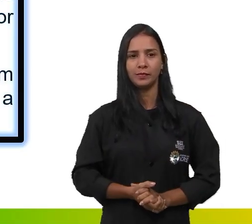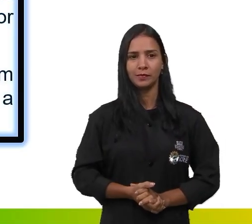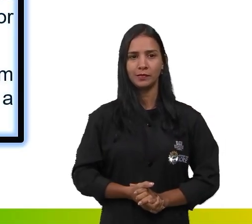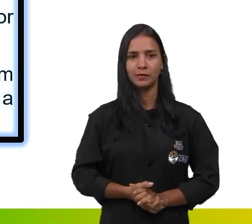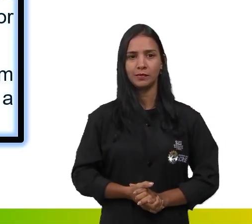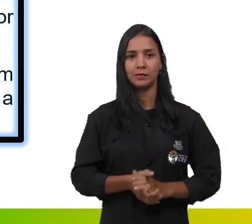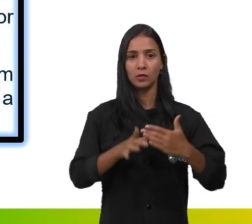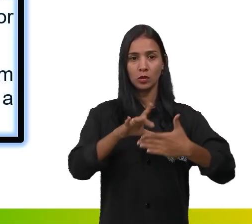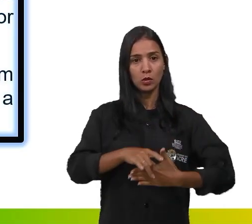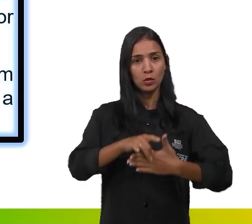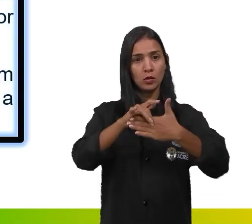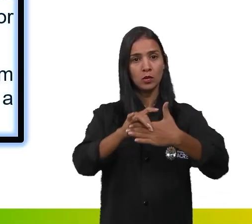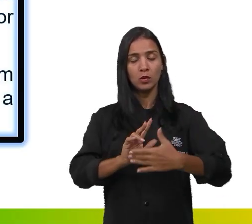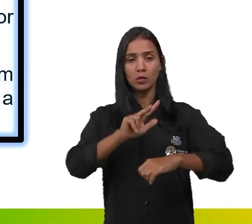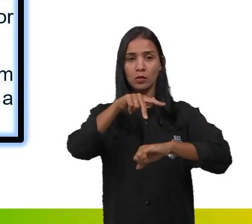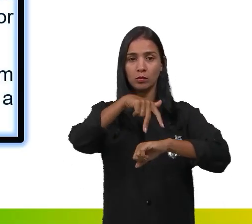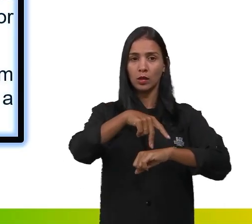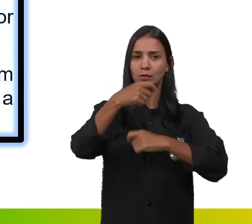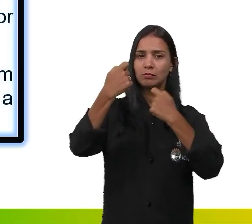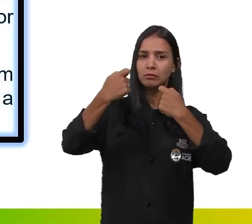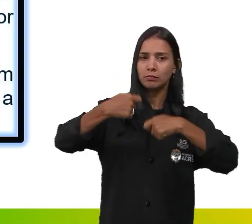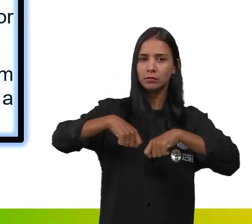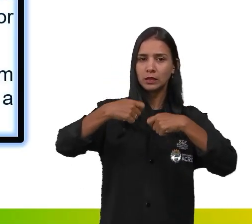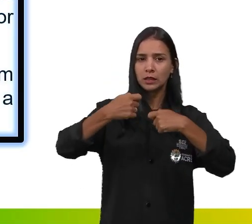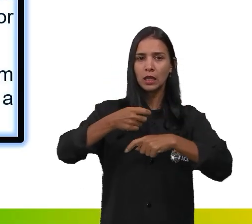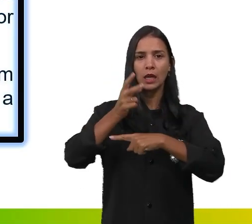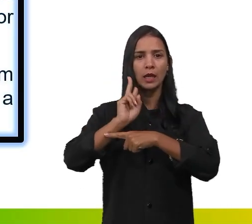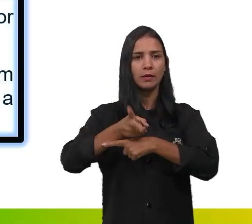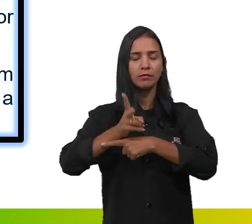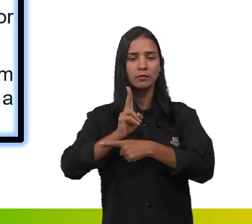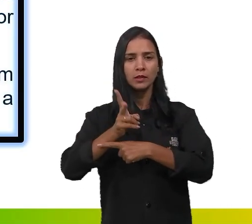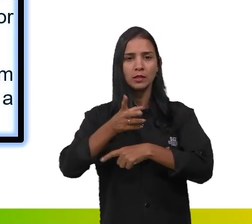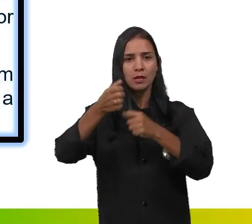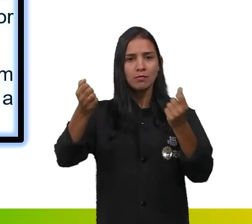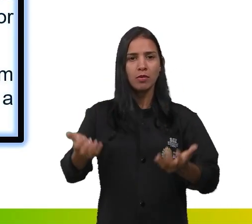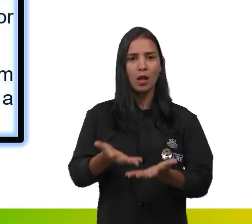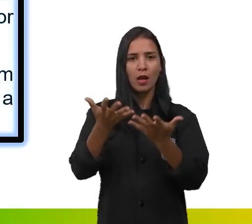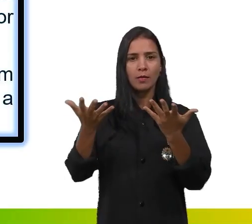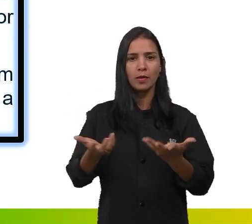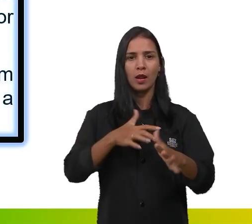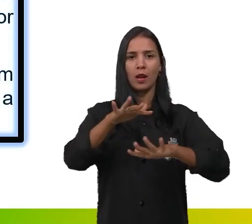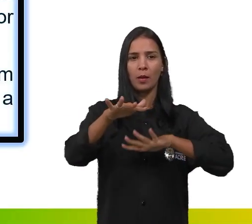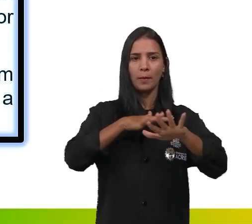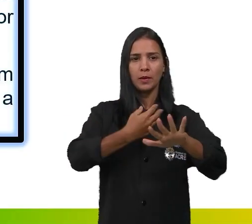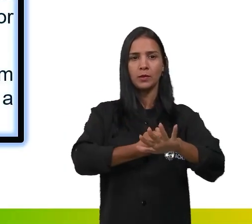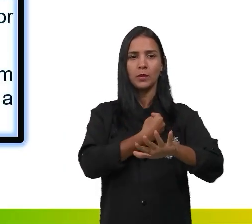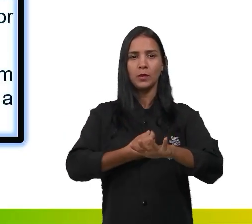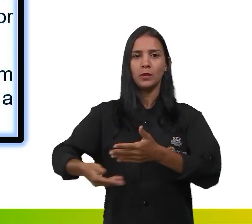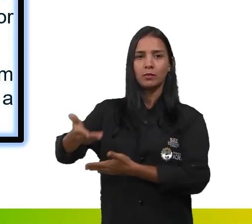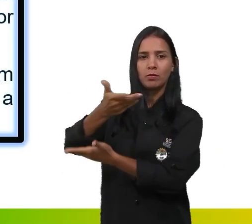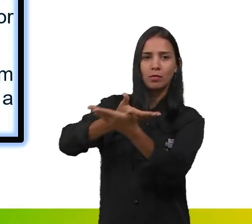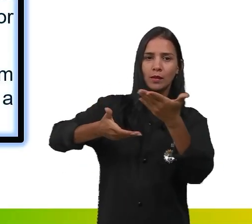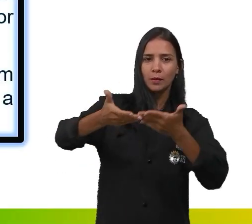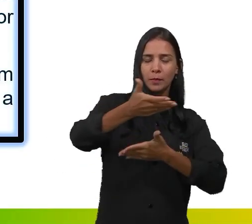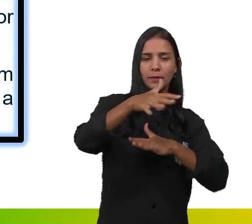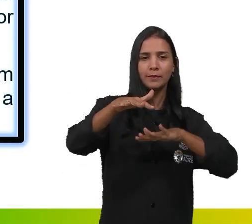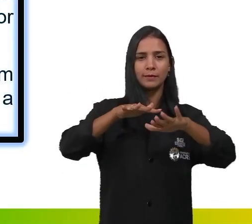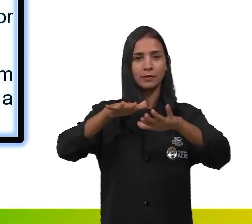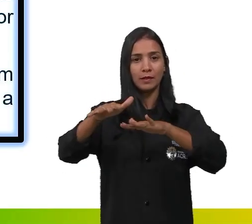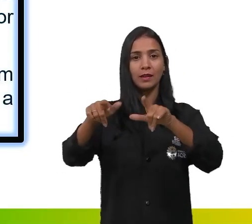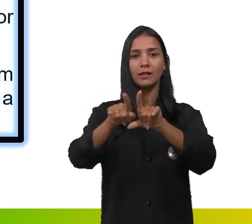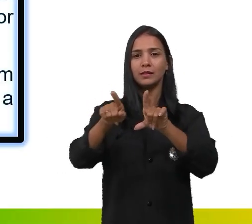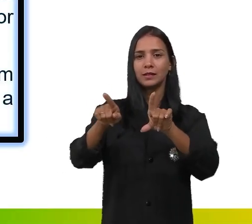se manifesta através da participação em movimentos sociais e políticos, evidentemente, que